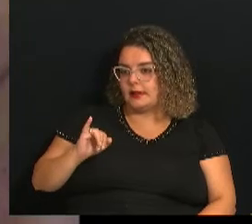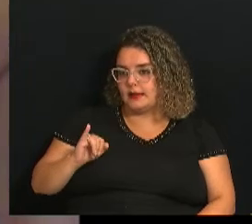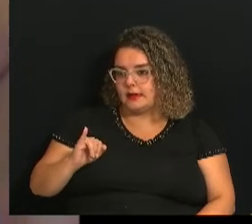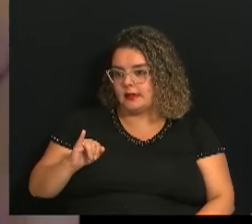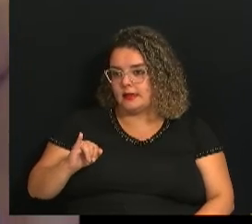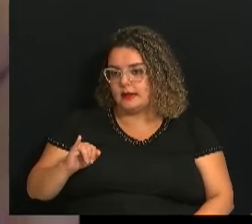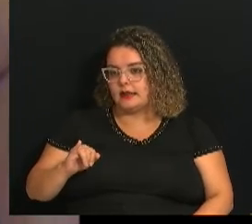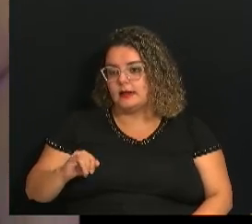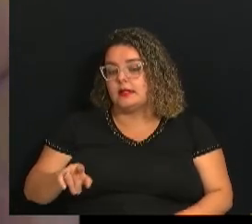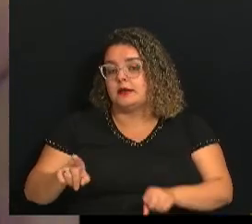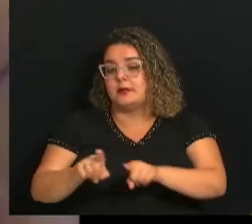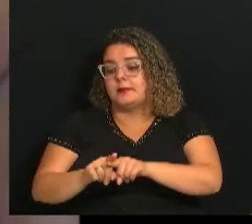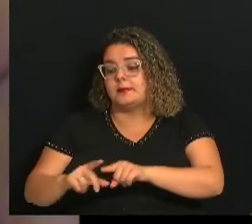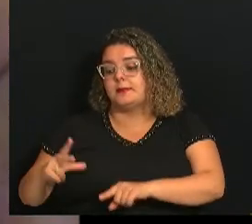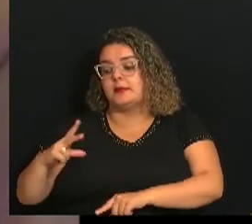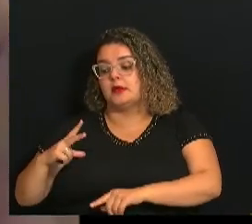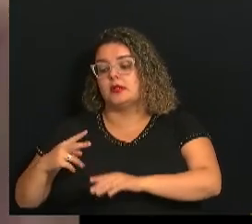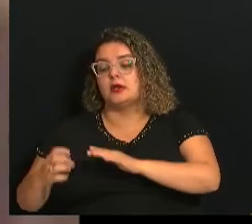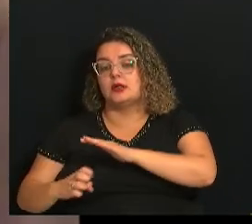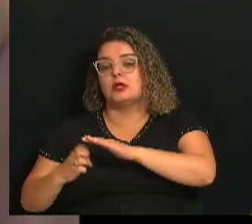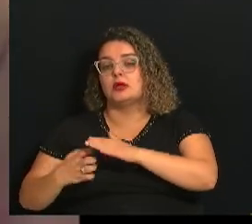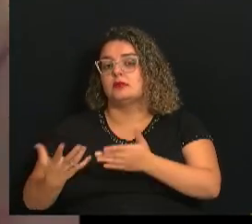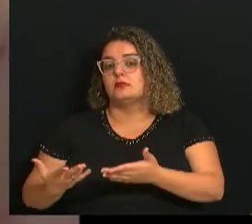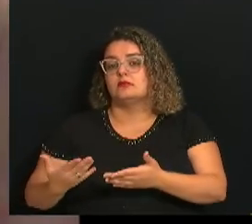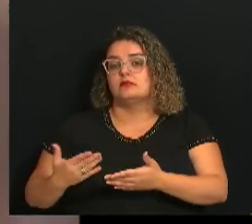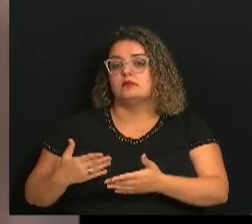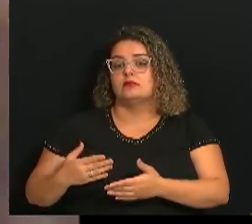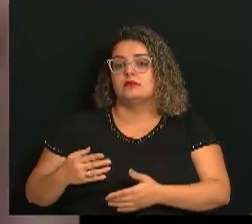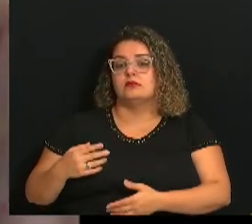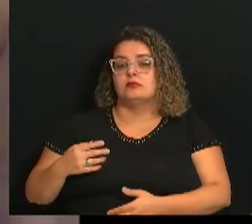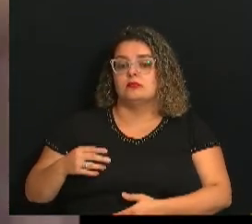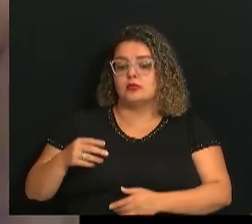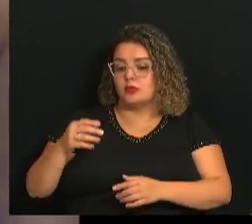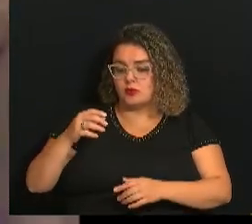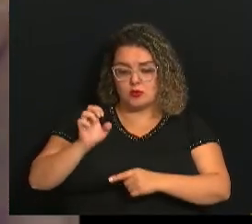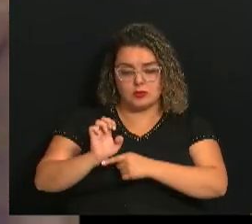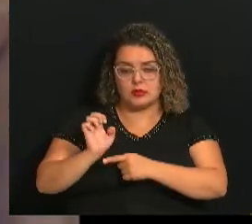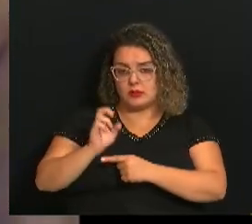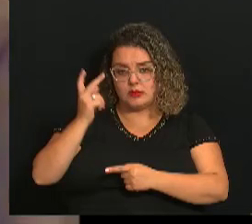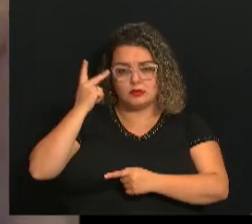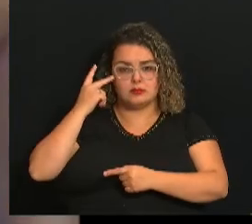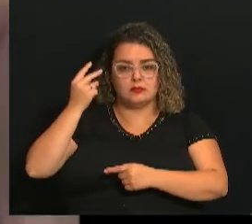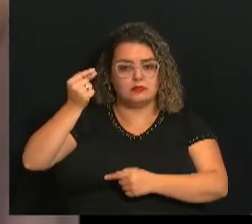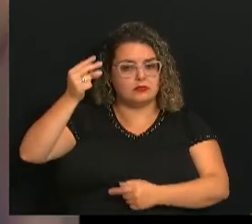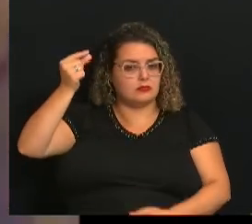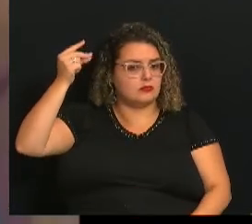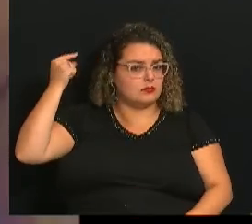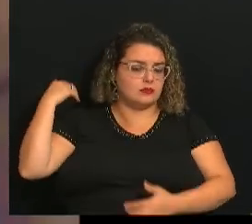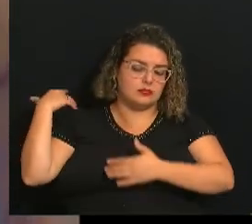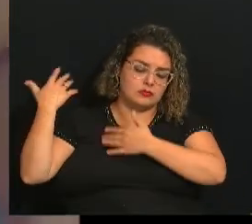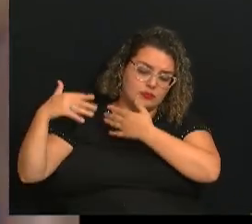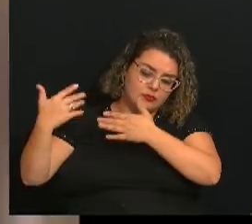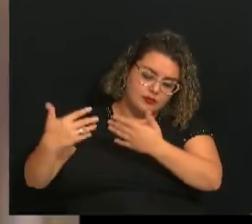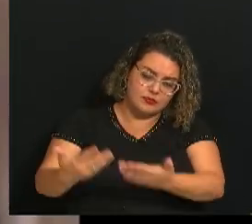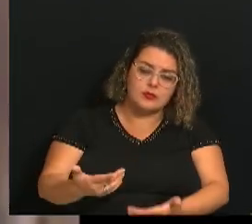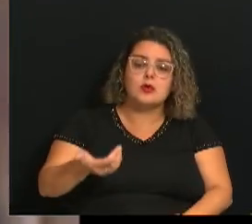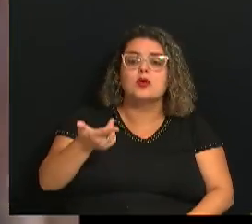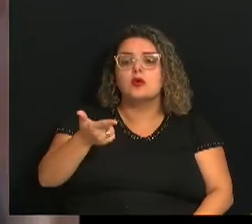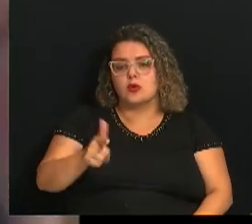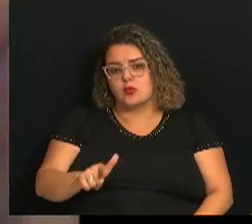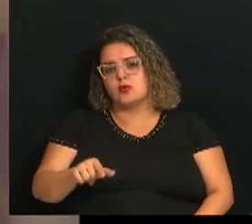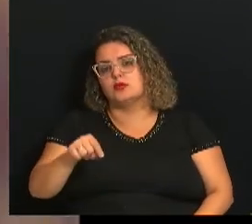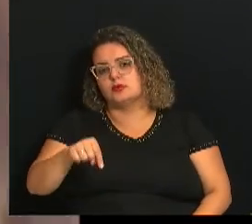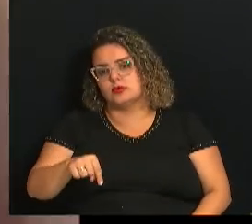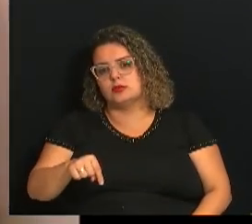privatista que vem sendo implantada no estado de São Paulo há muitos anos e muito, muito no Brasil